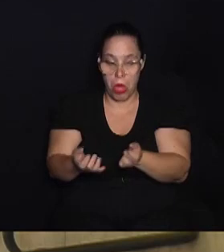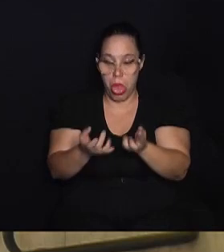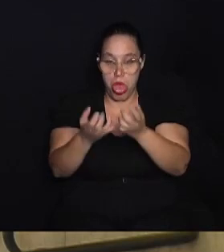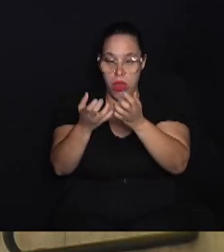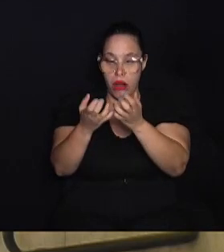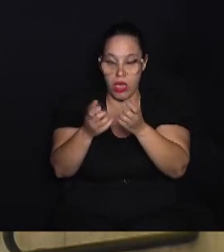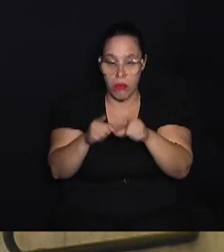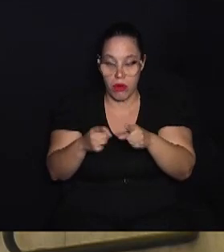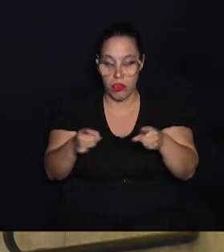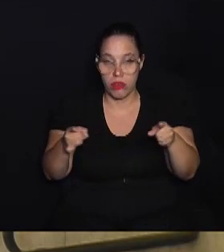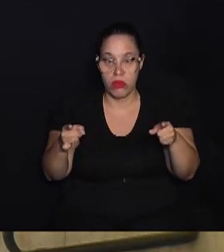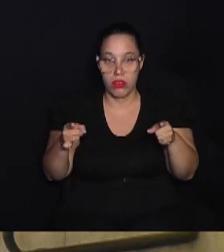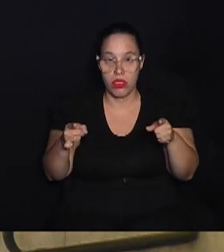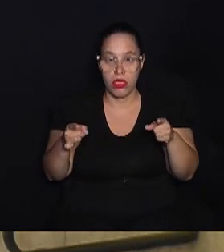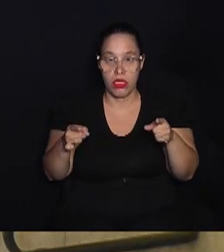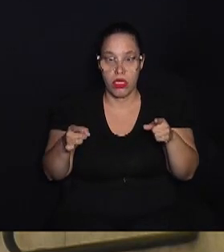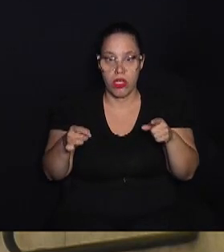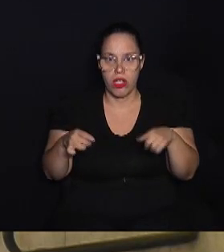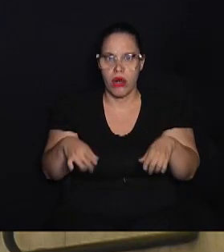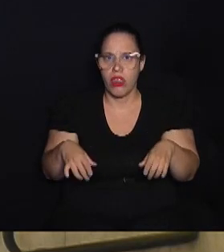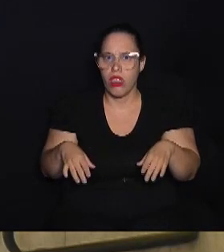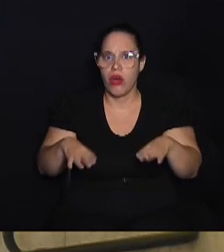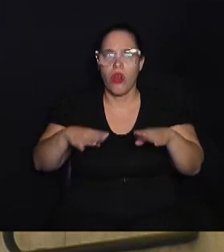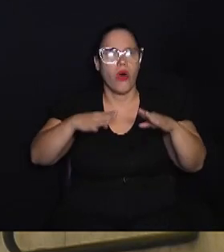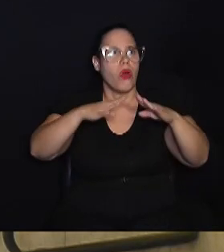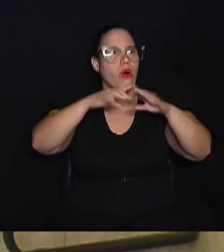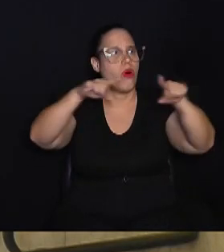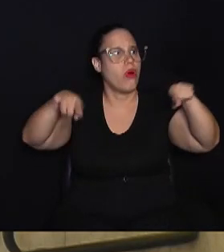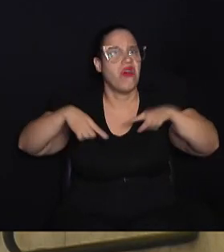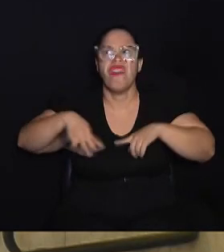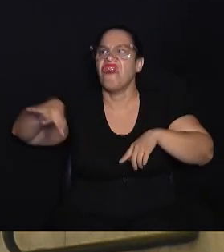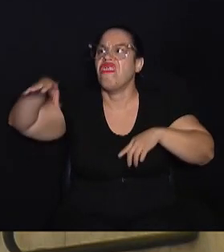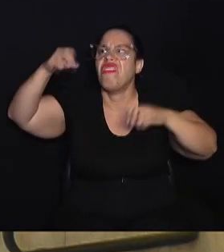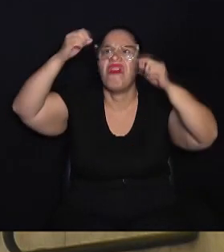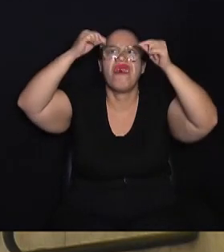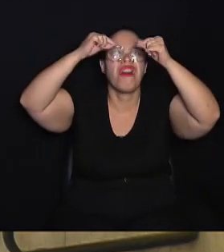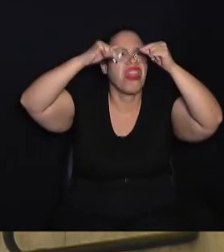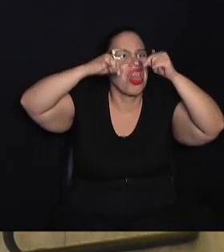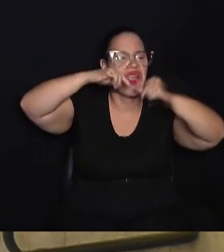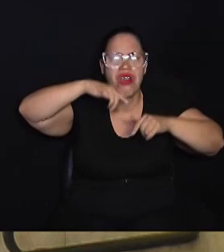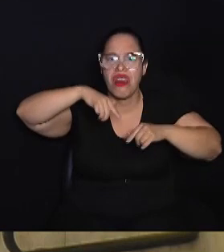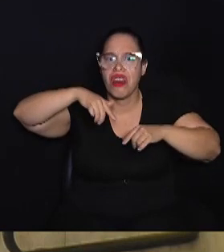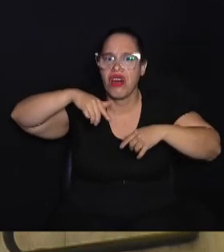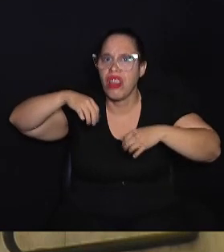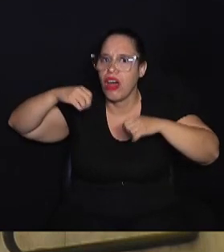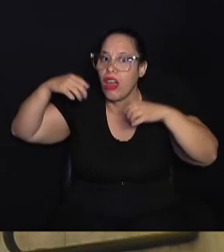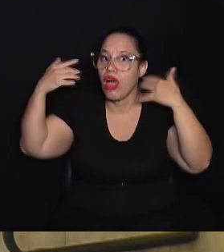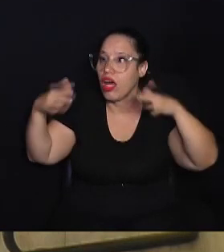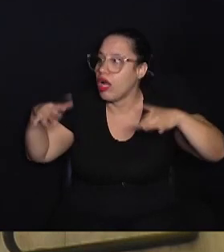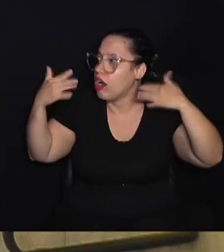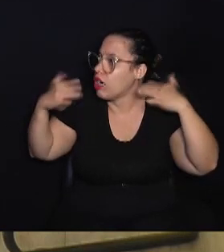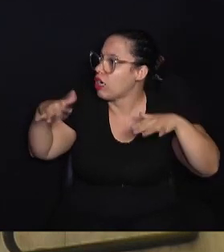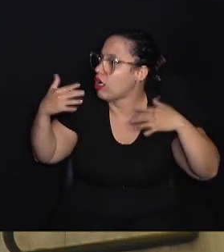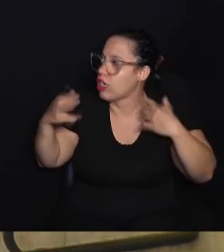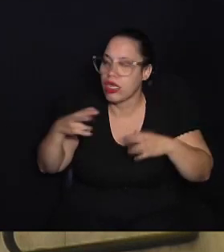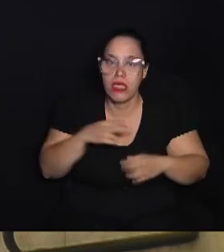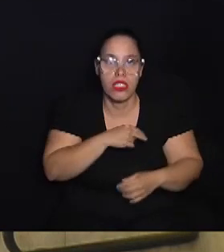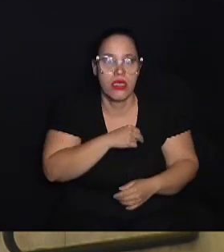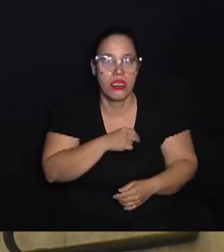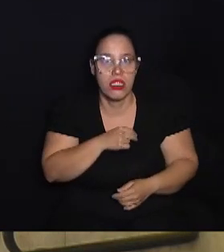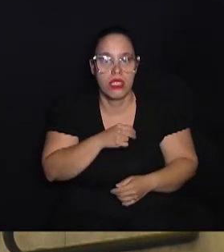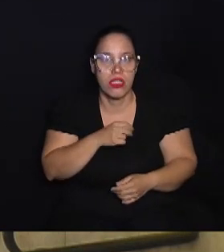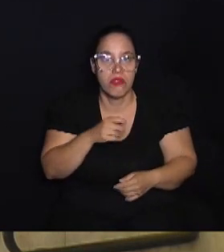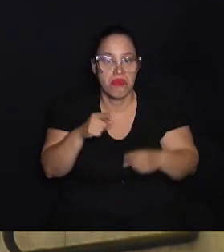na churrasqueira. Eu sei que de repente no meu quarto começou a entrar aquela fuligem toda preta, eu comecei a falar, nossa, tá tendo algum... Porque não